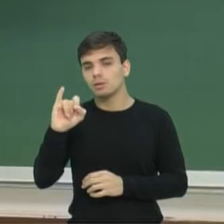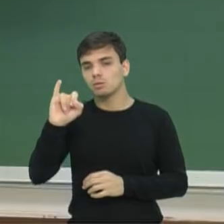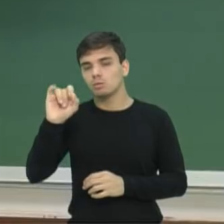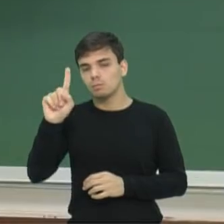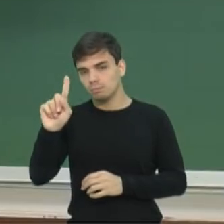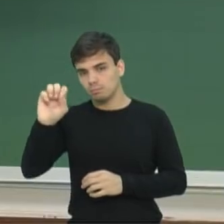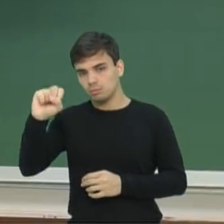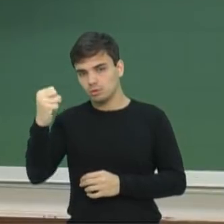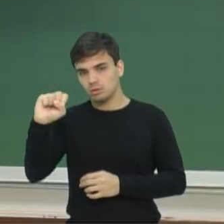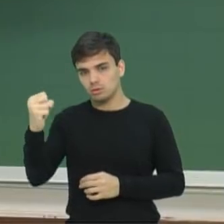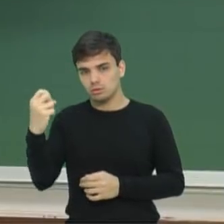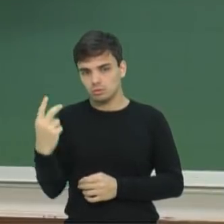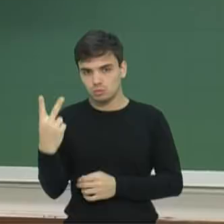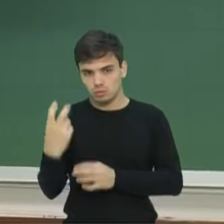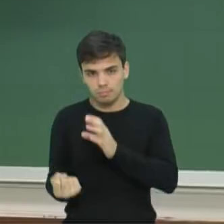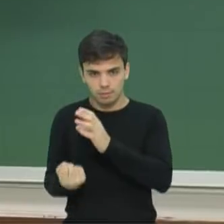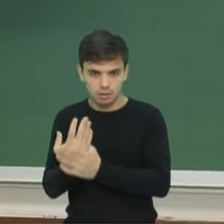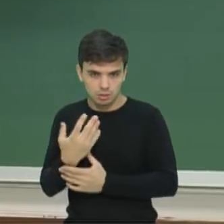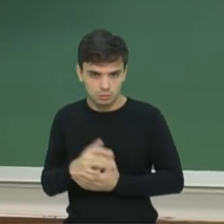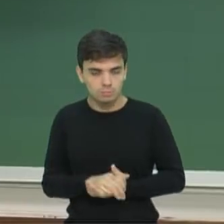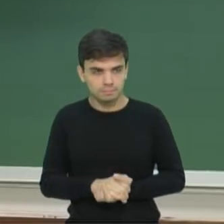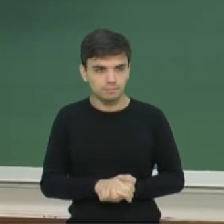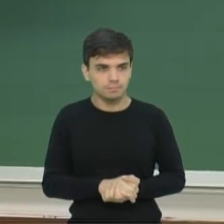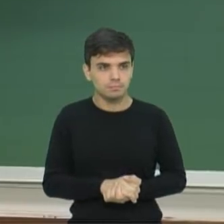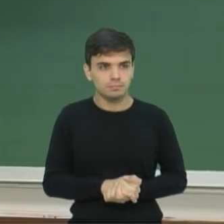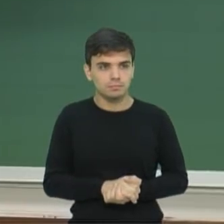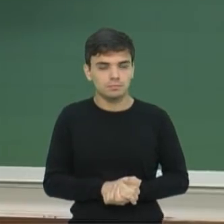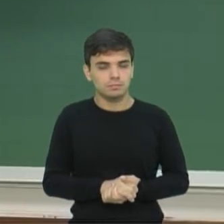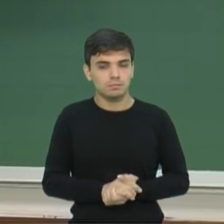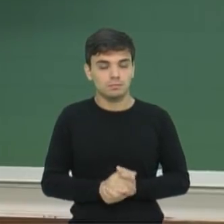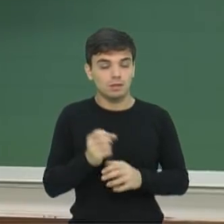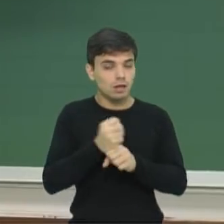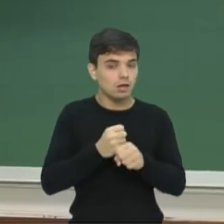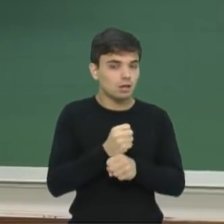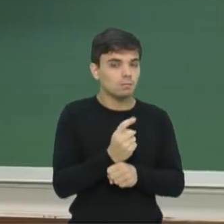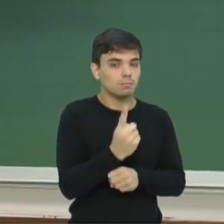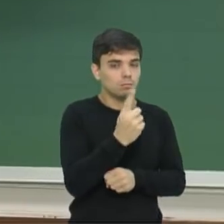1882 que esse instituto foi fundado. Em